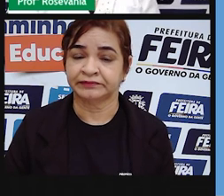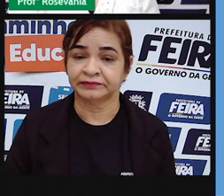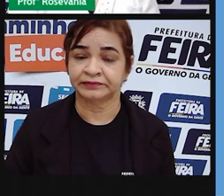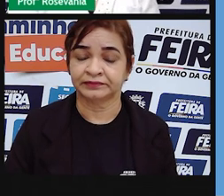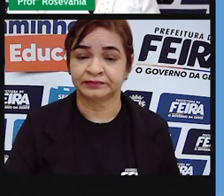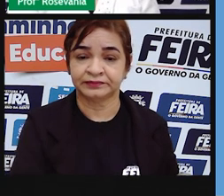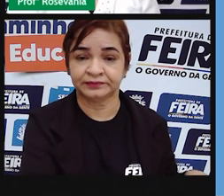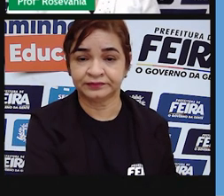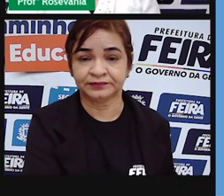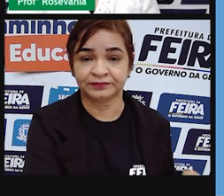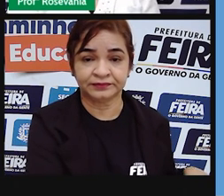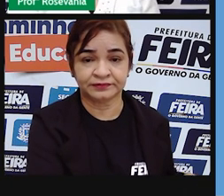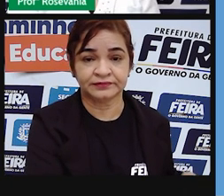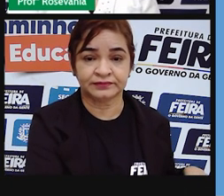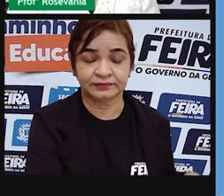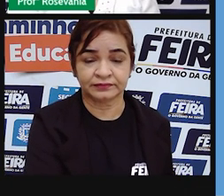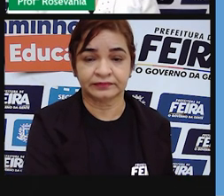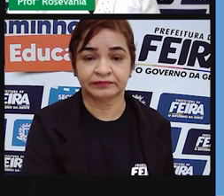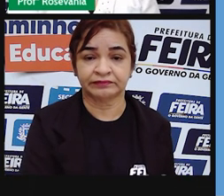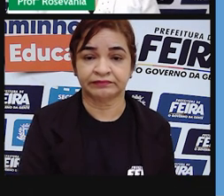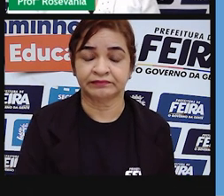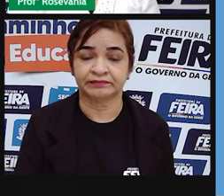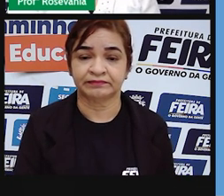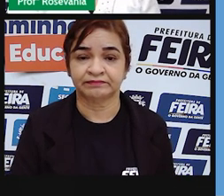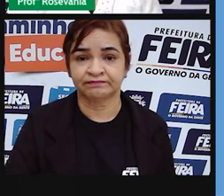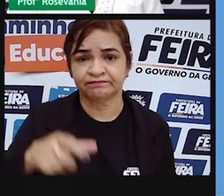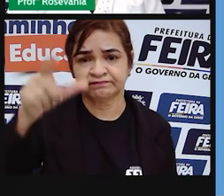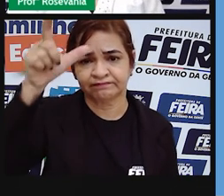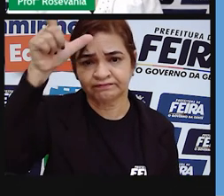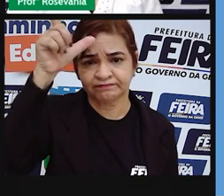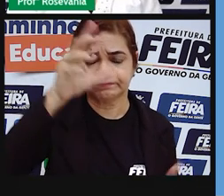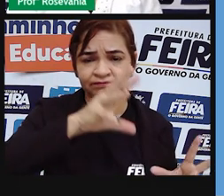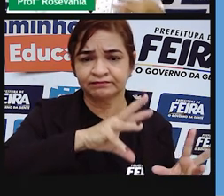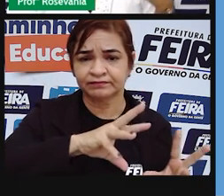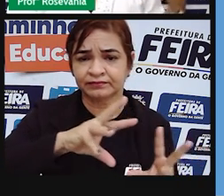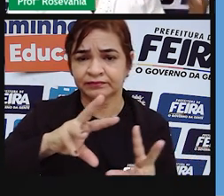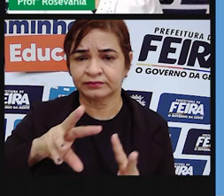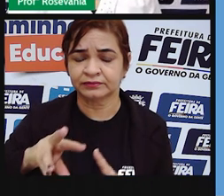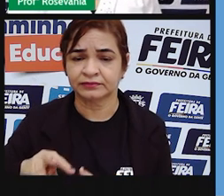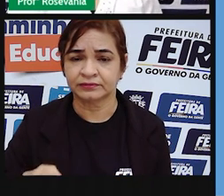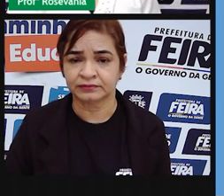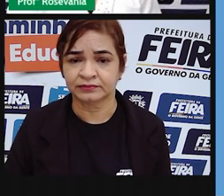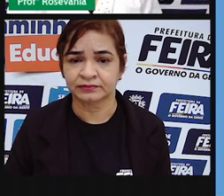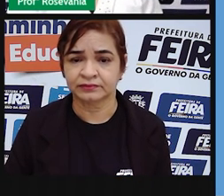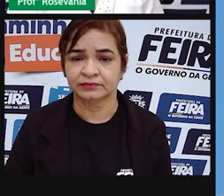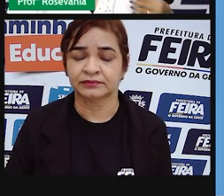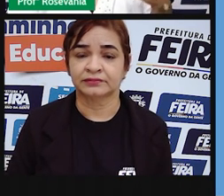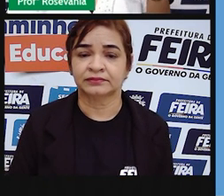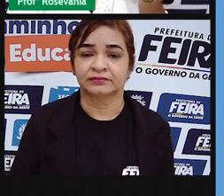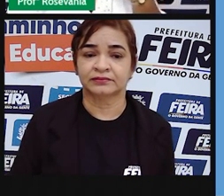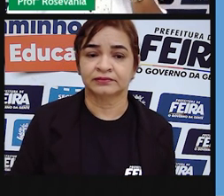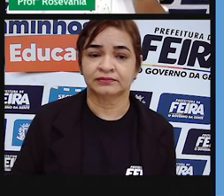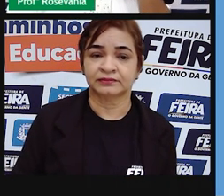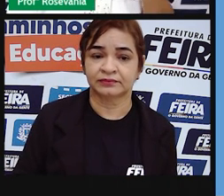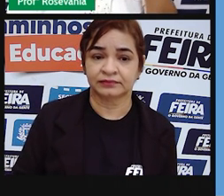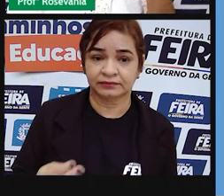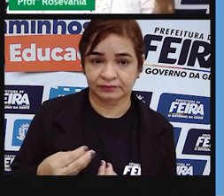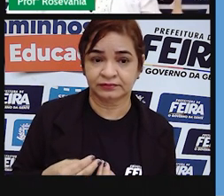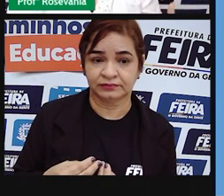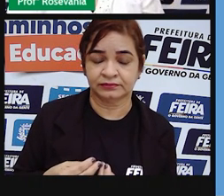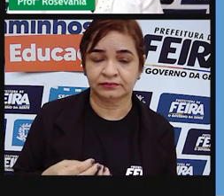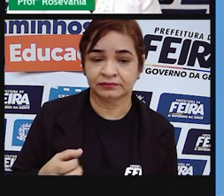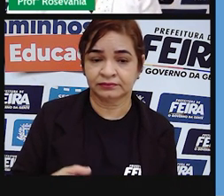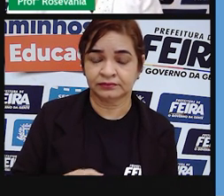nas lavouras, eles lideraram, até porque quando eles vieram para cá, receberam uma série de incentivos, né,